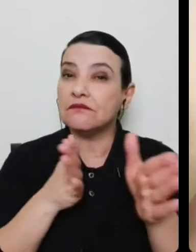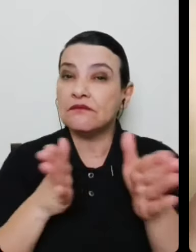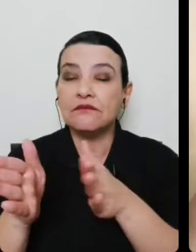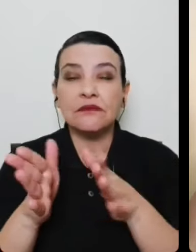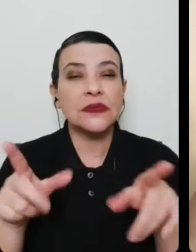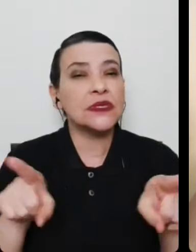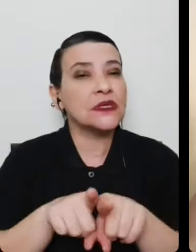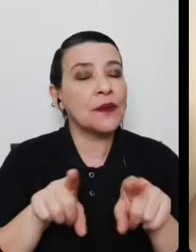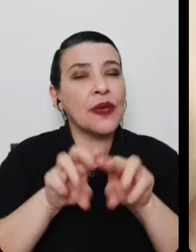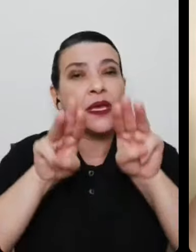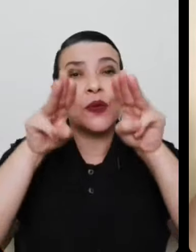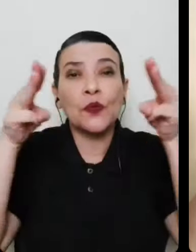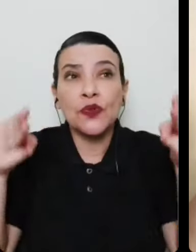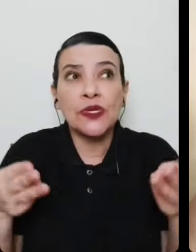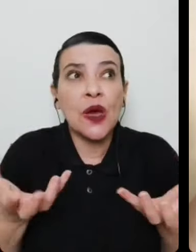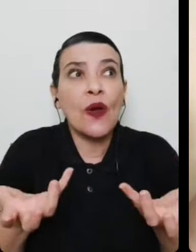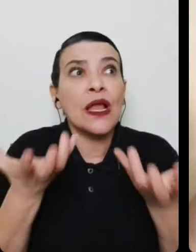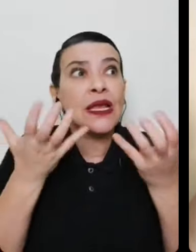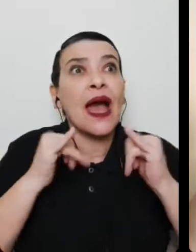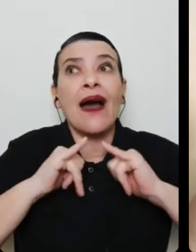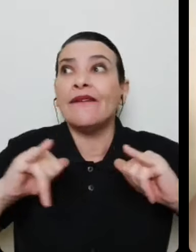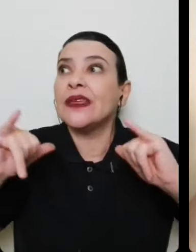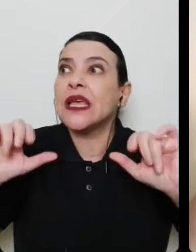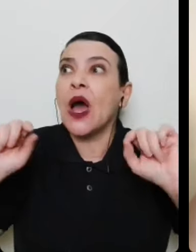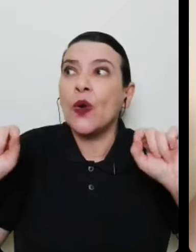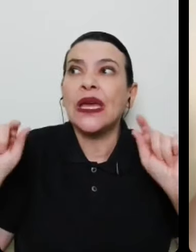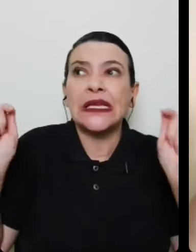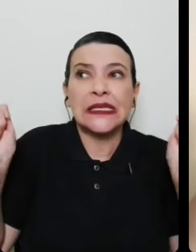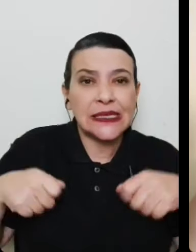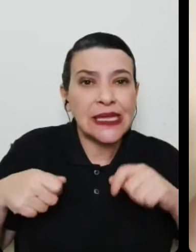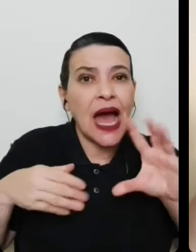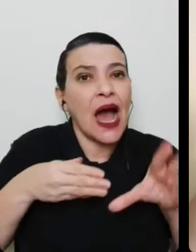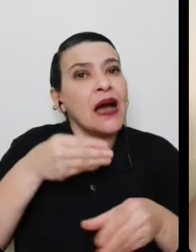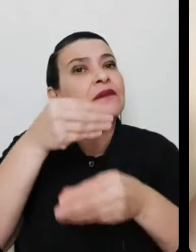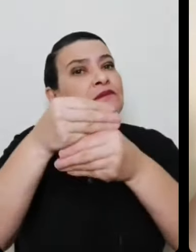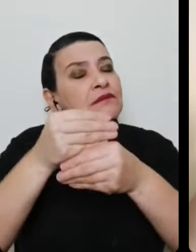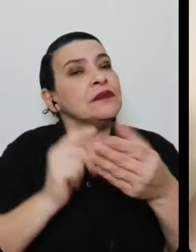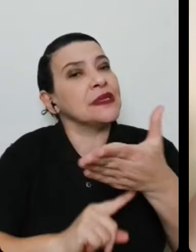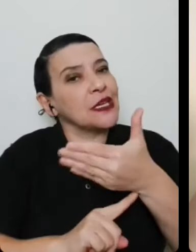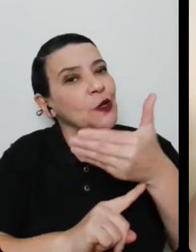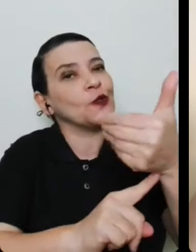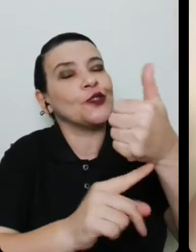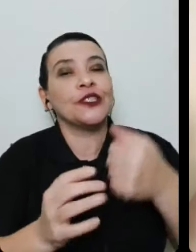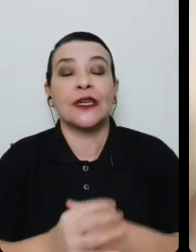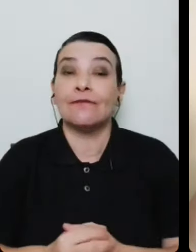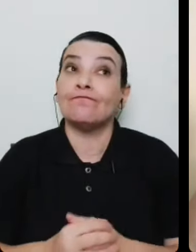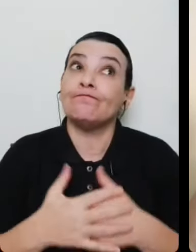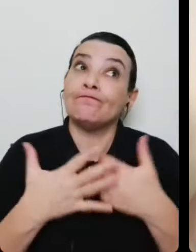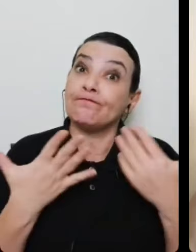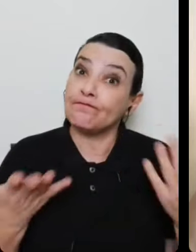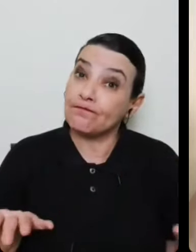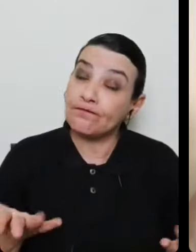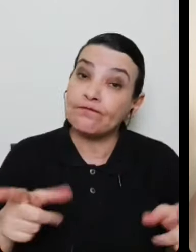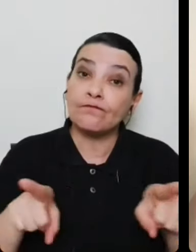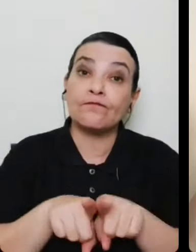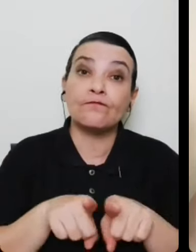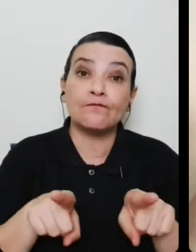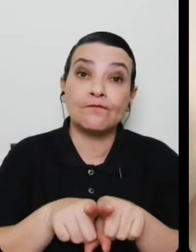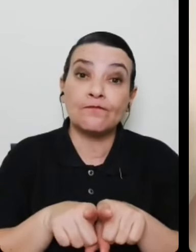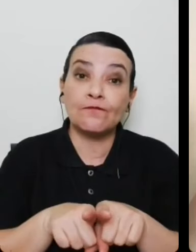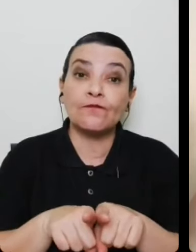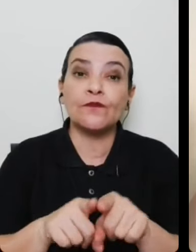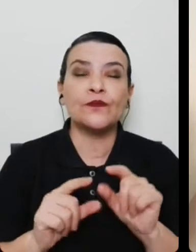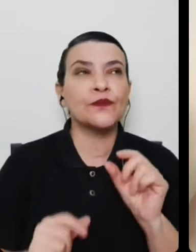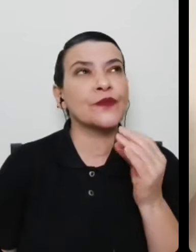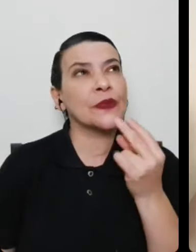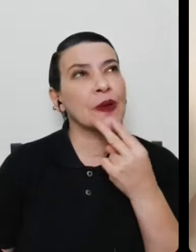que o museu quer comunicar, né? Nesse sentido, a tecnologia é parceira. Agora, a gente